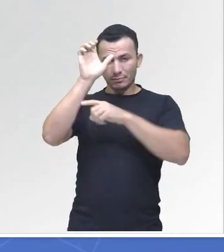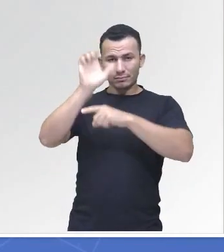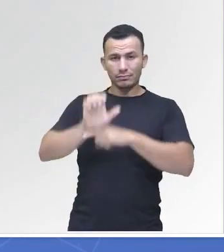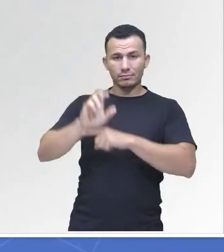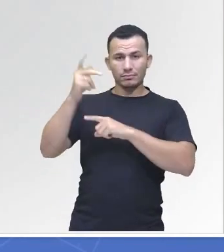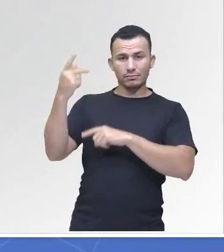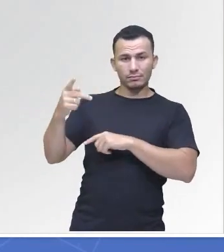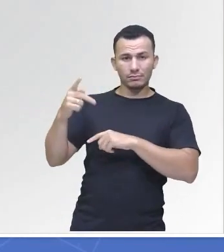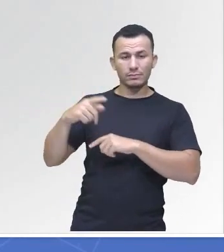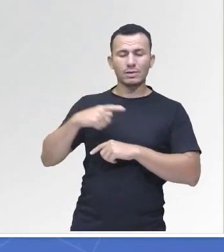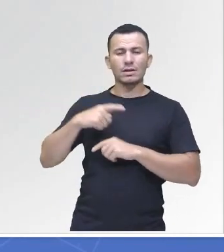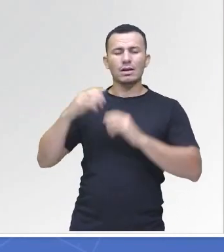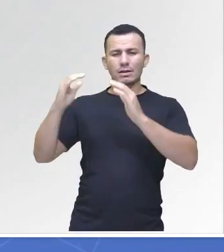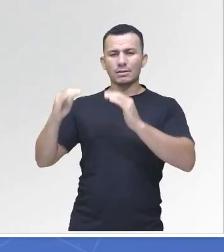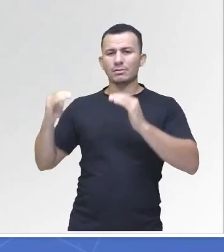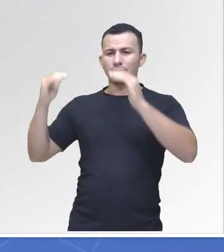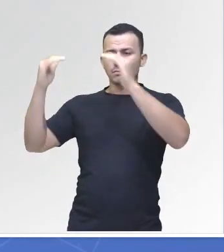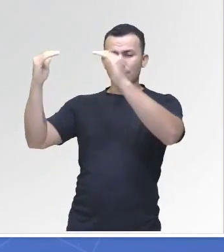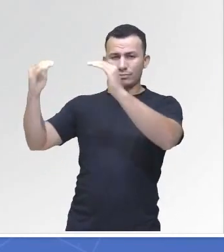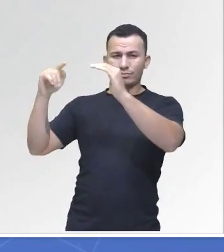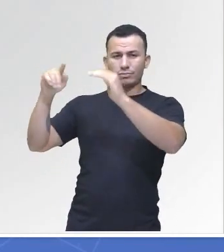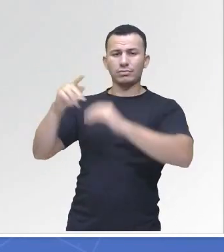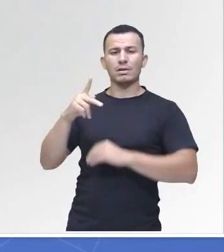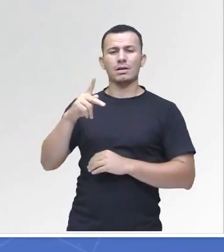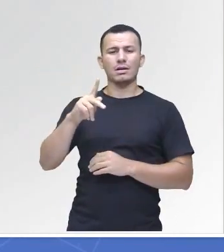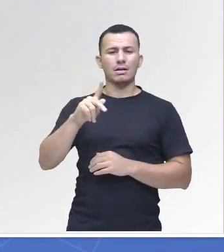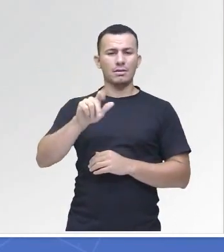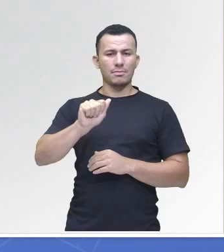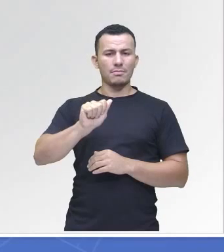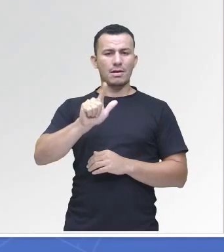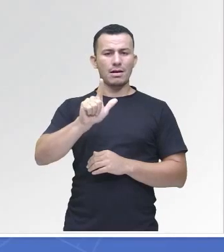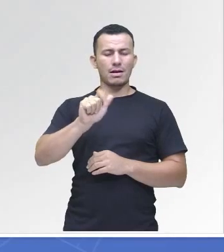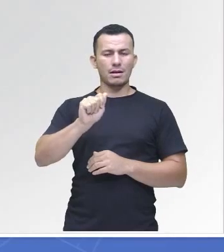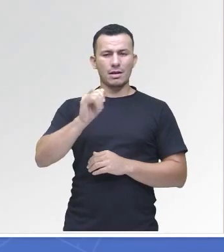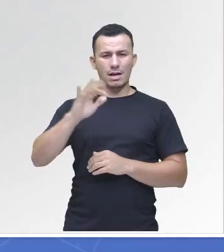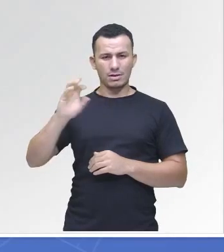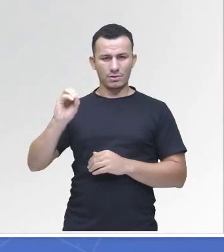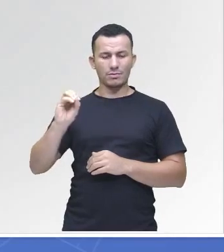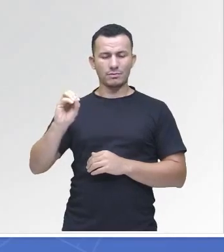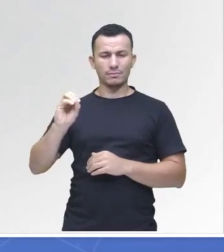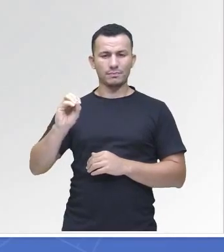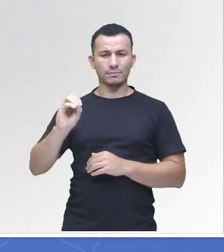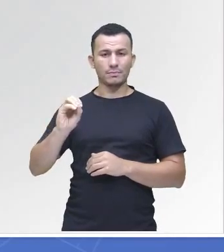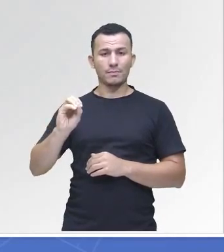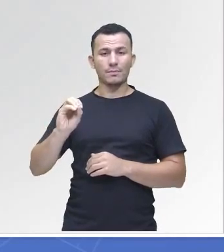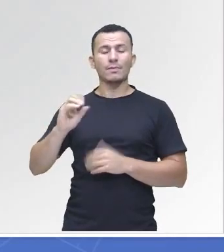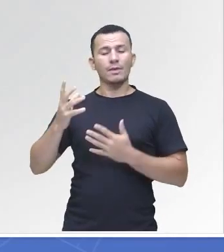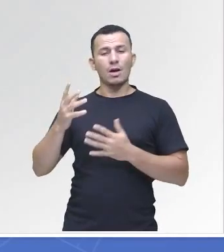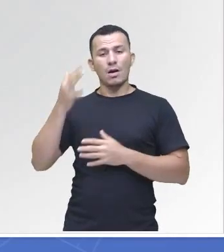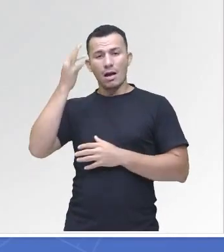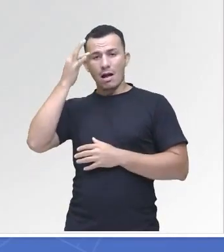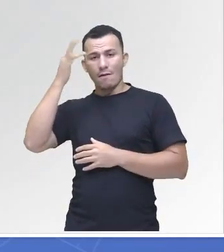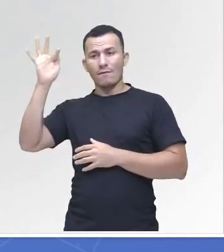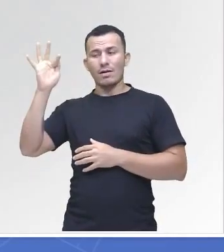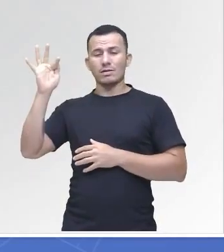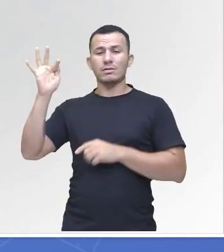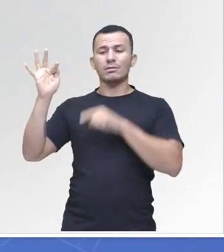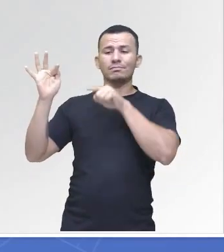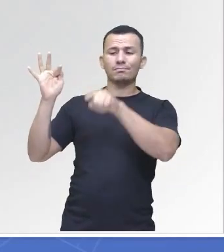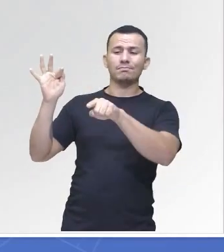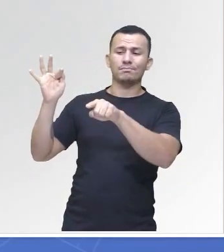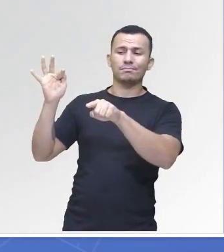ocorre no Palácio de Versalhes, exatamente dentro do Salão dos Espelhos, o que a França considera